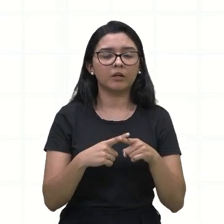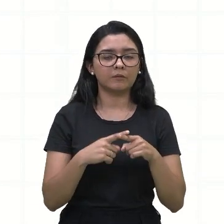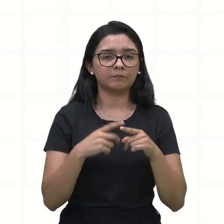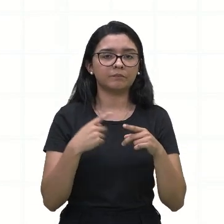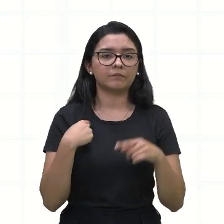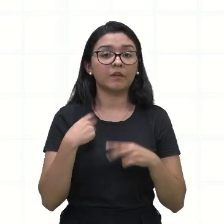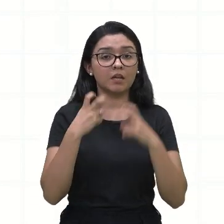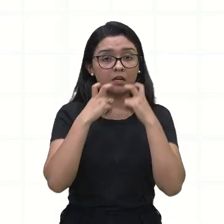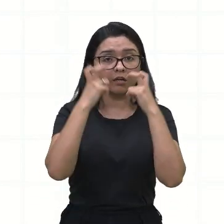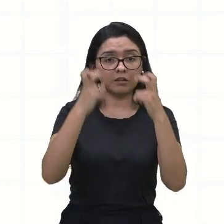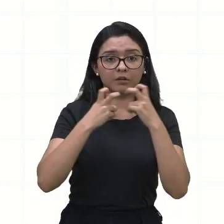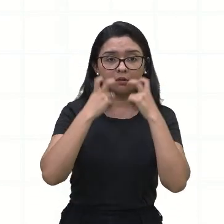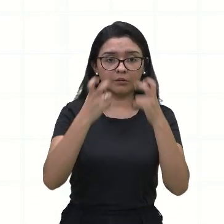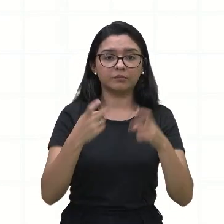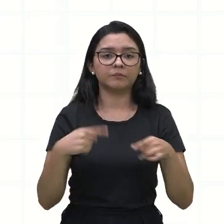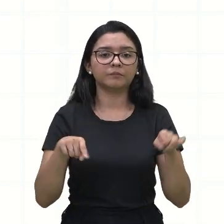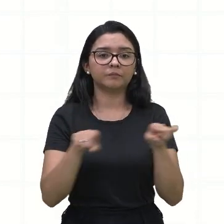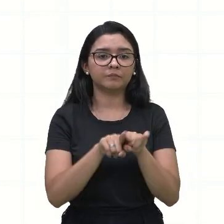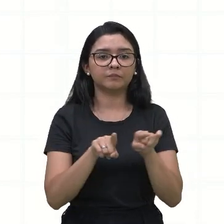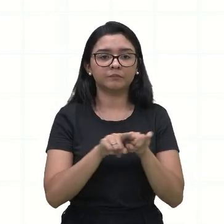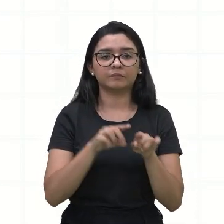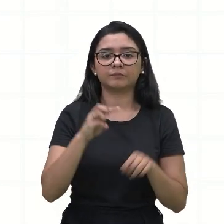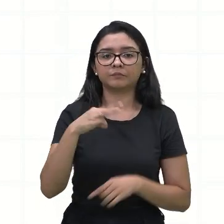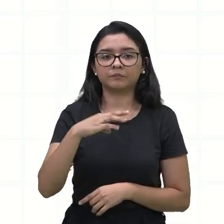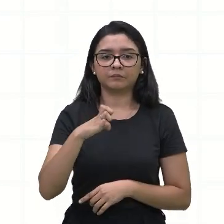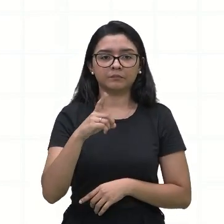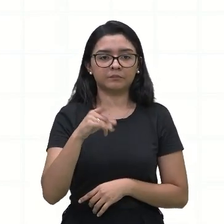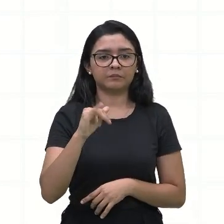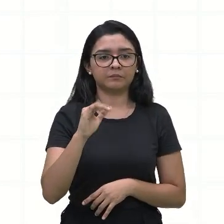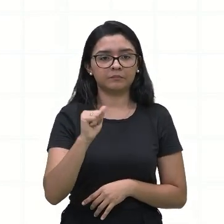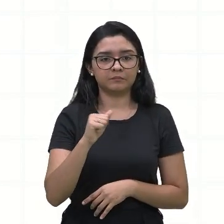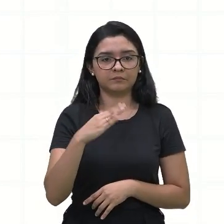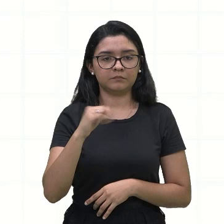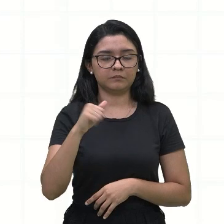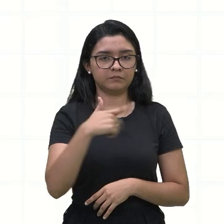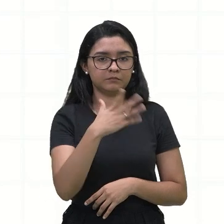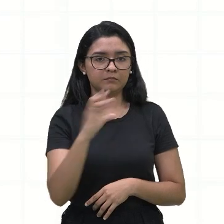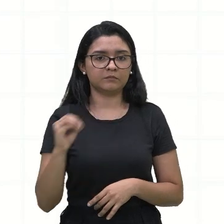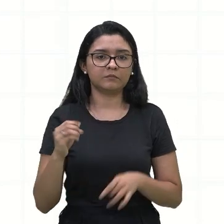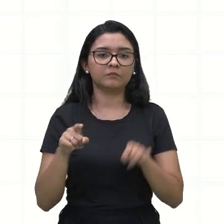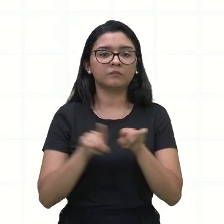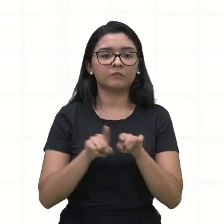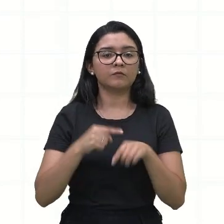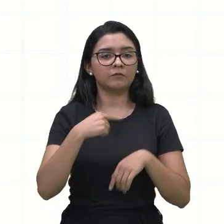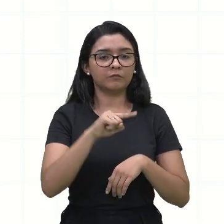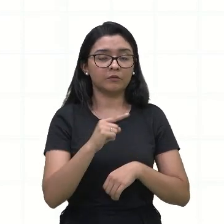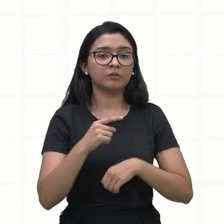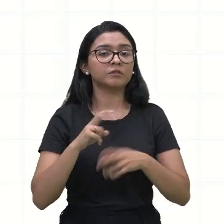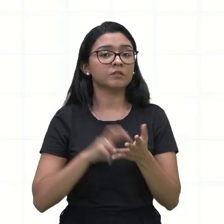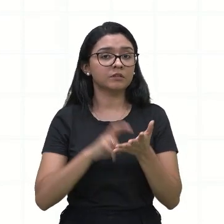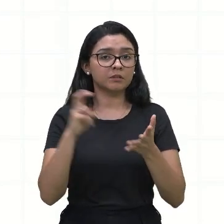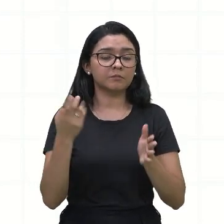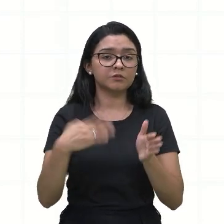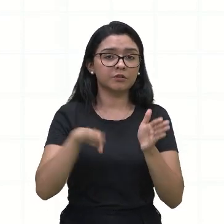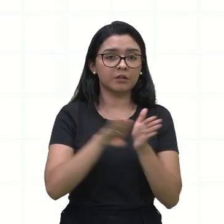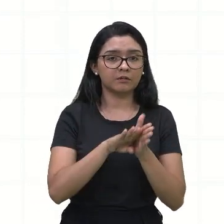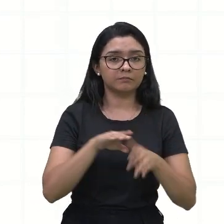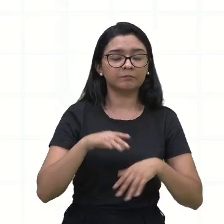demais. Mediação, saiu cedo para chegar em tempo na reunião. Disjunção, ou